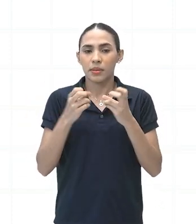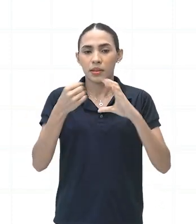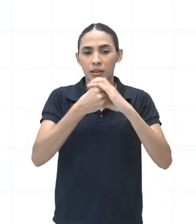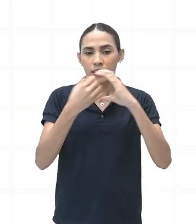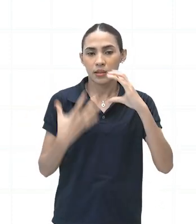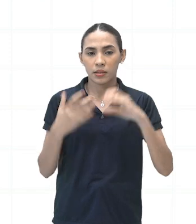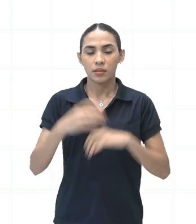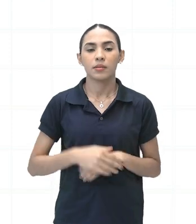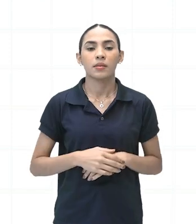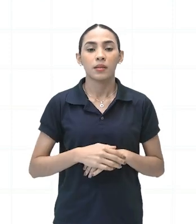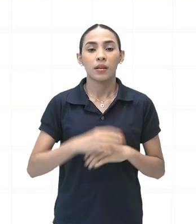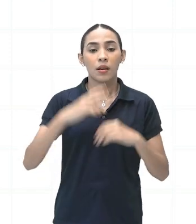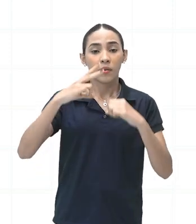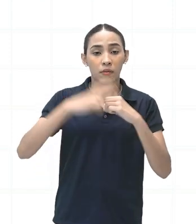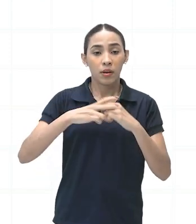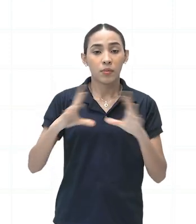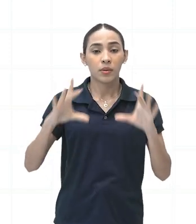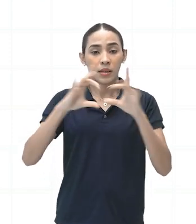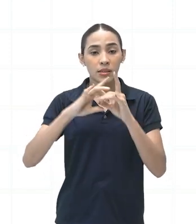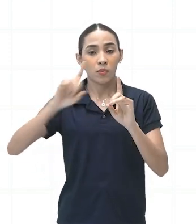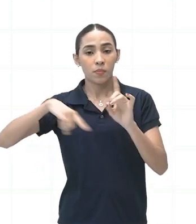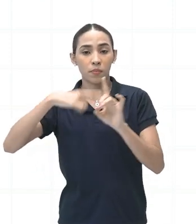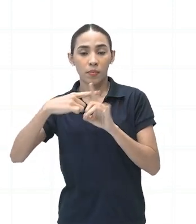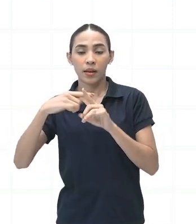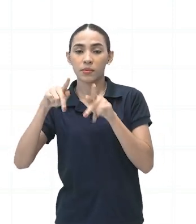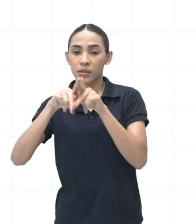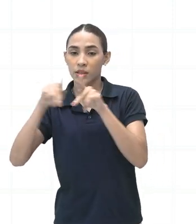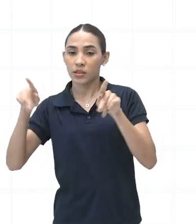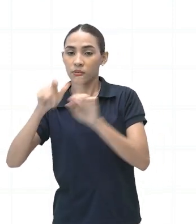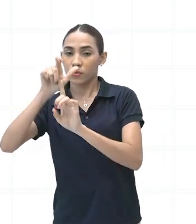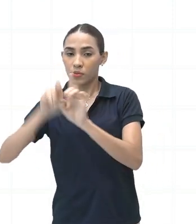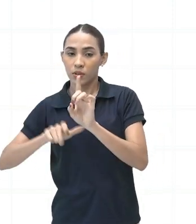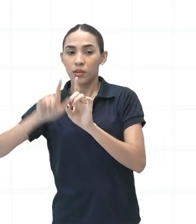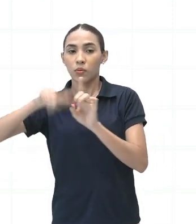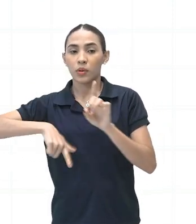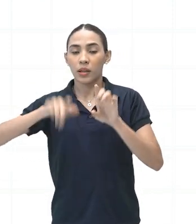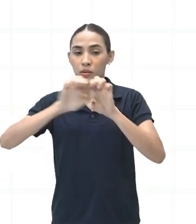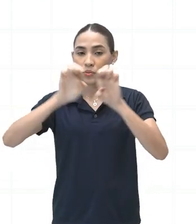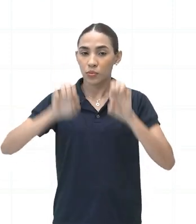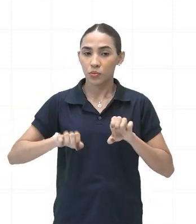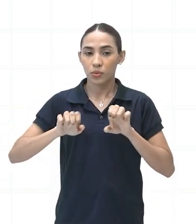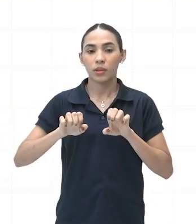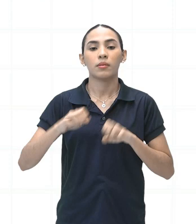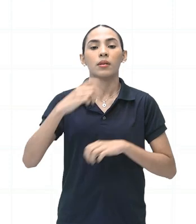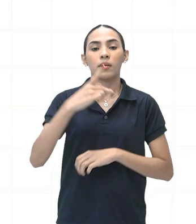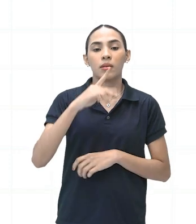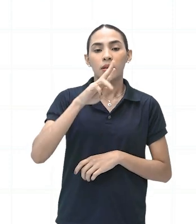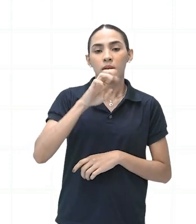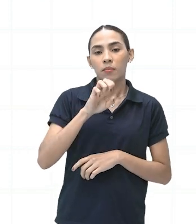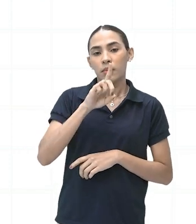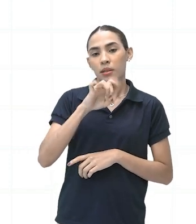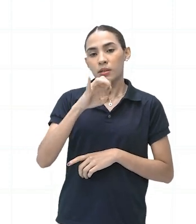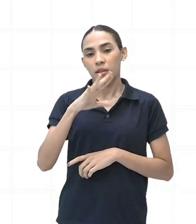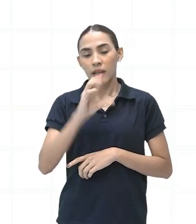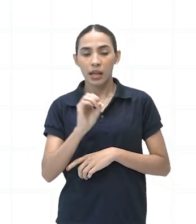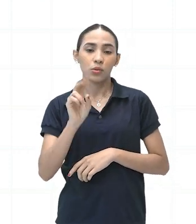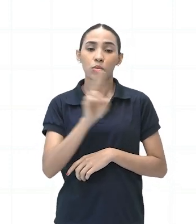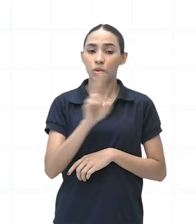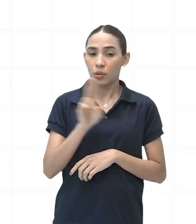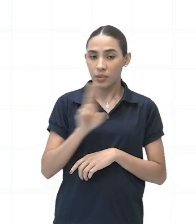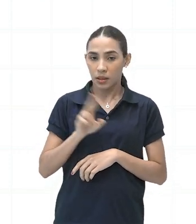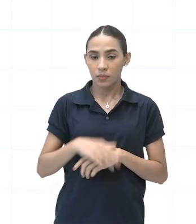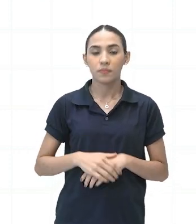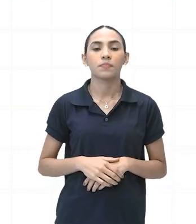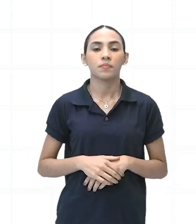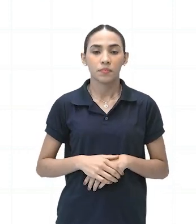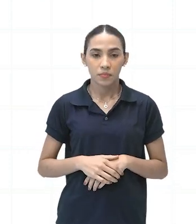ligação mais predicativo do sujeito. Isso aqui é a estrutura do predicado nominal, ok, pessoal? E aí, no